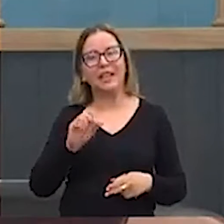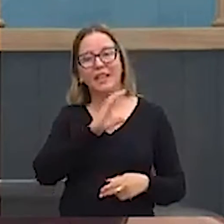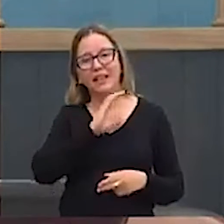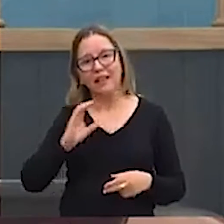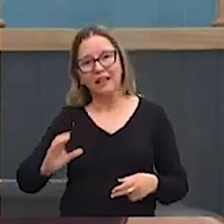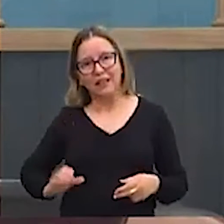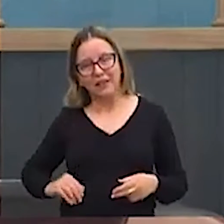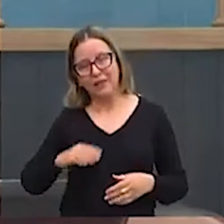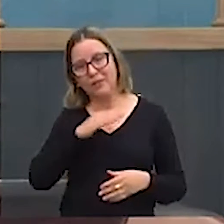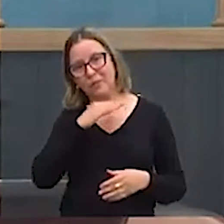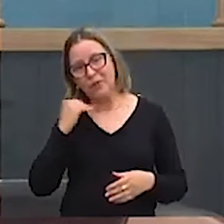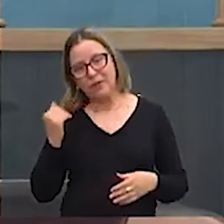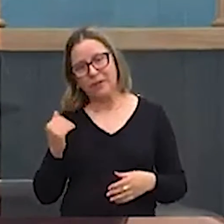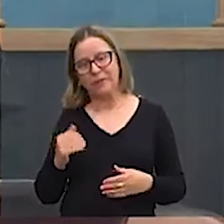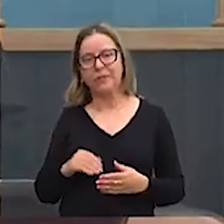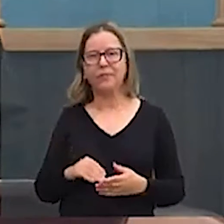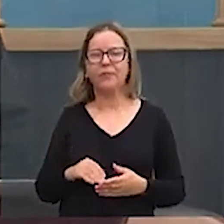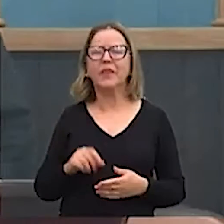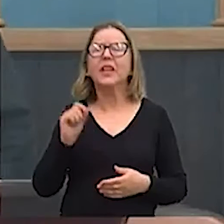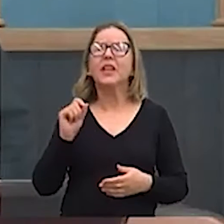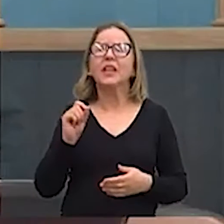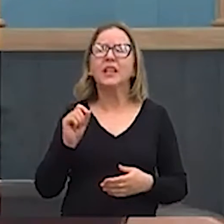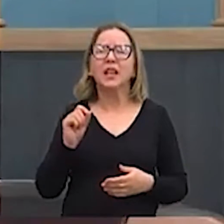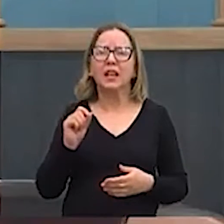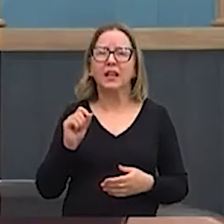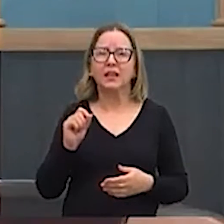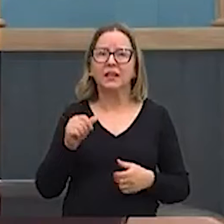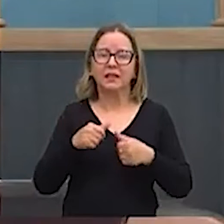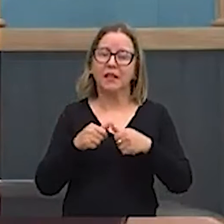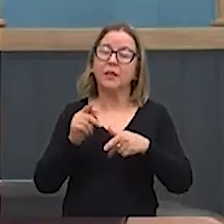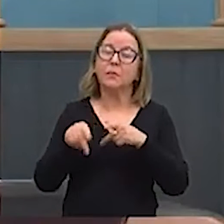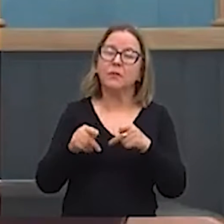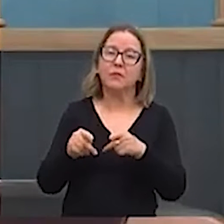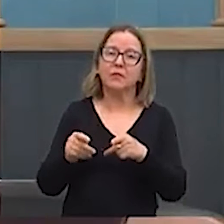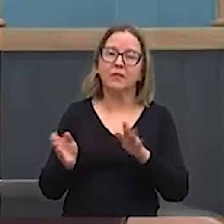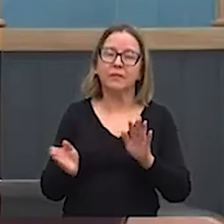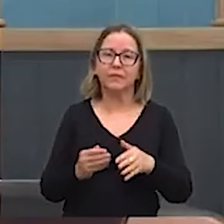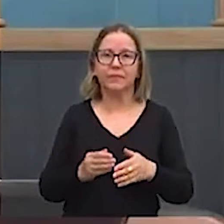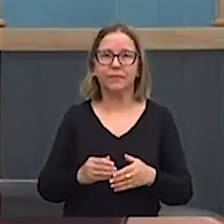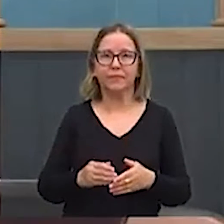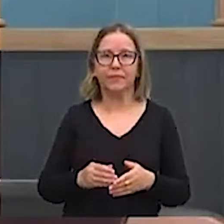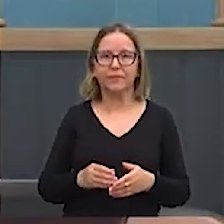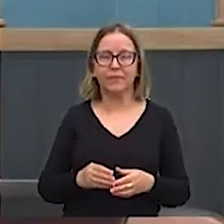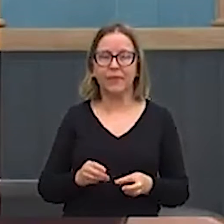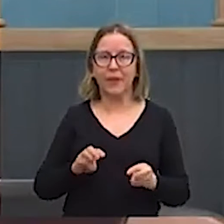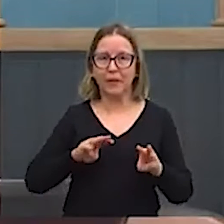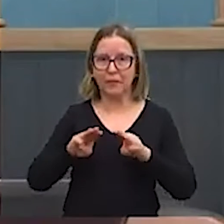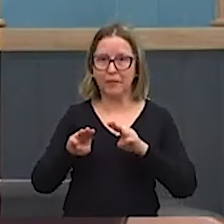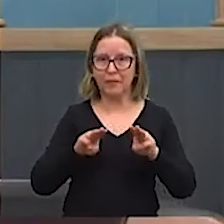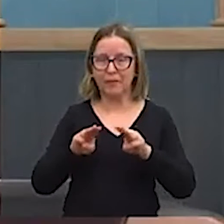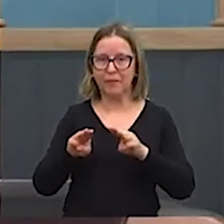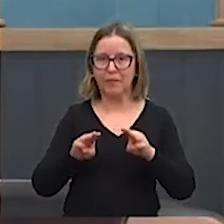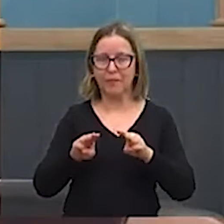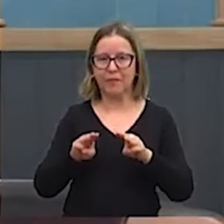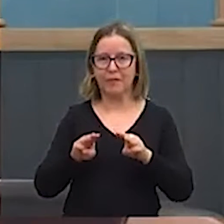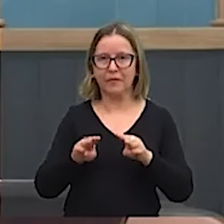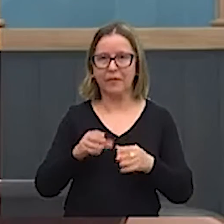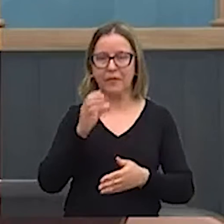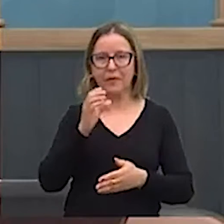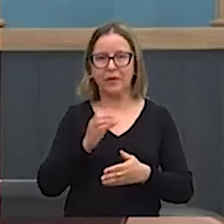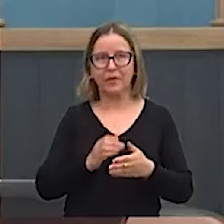É claro. E quem são estes? Vamos olhar Marcos capítulo